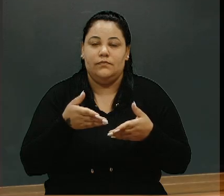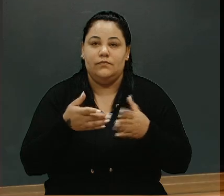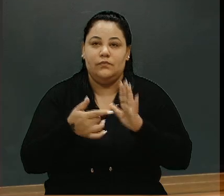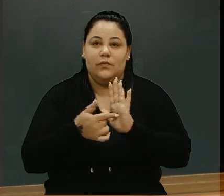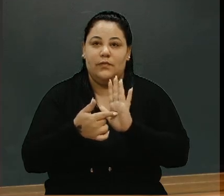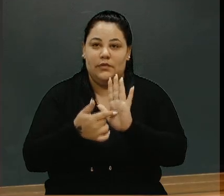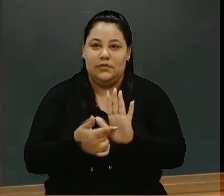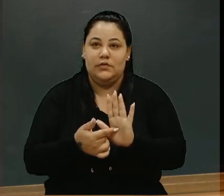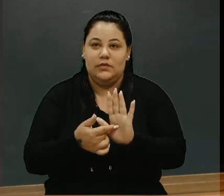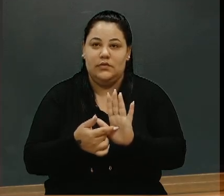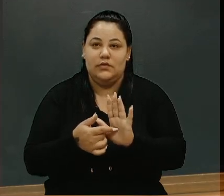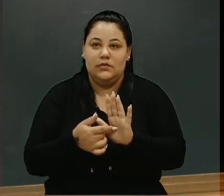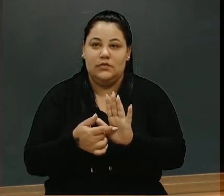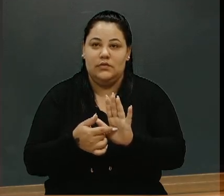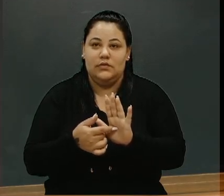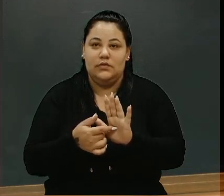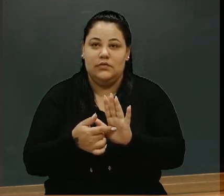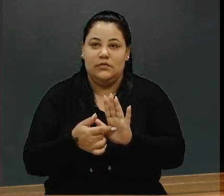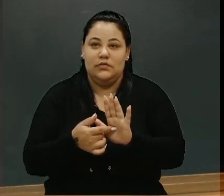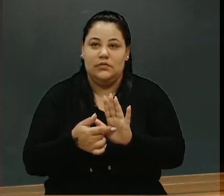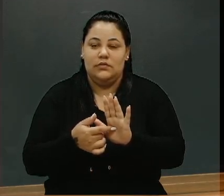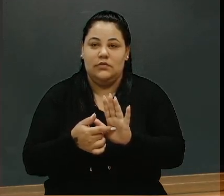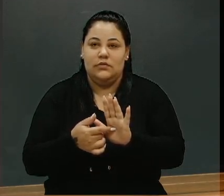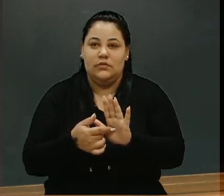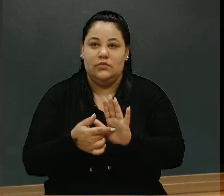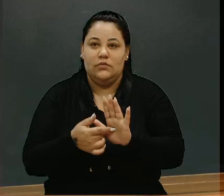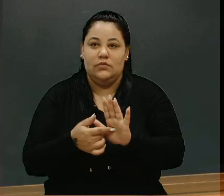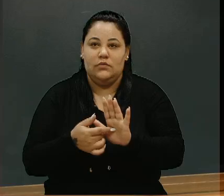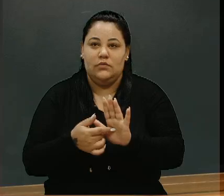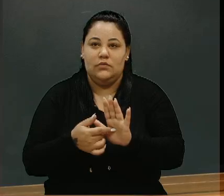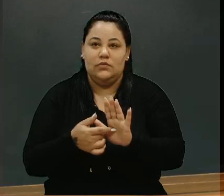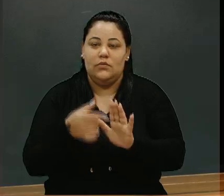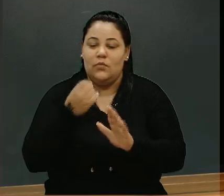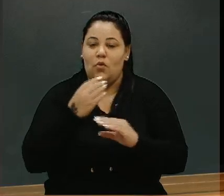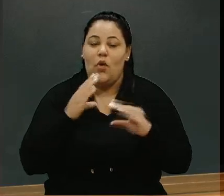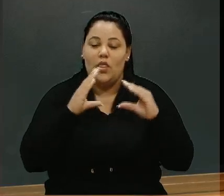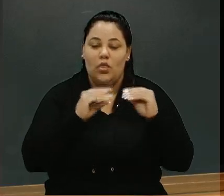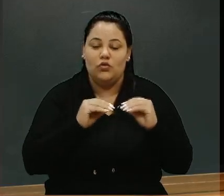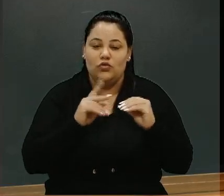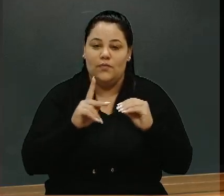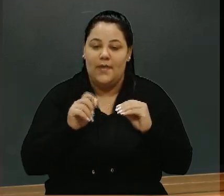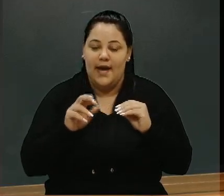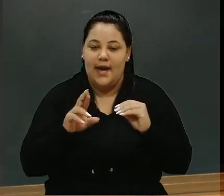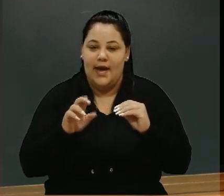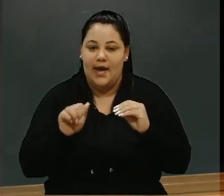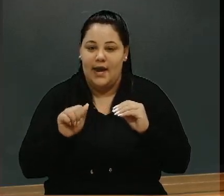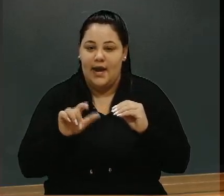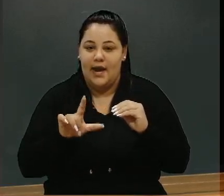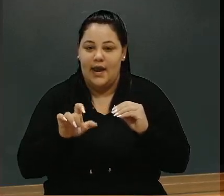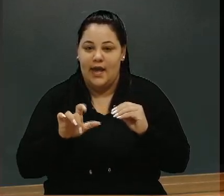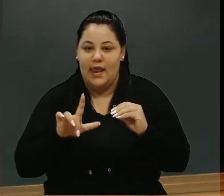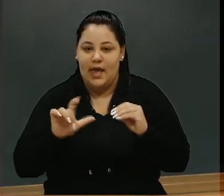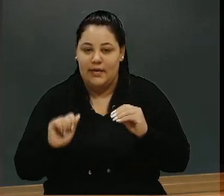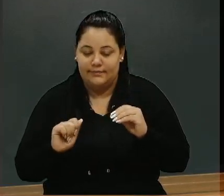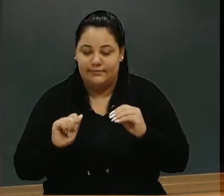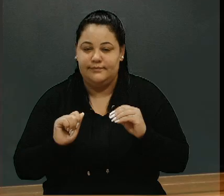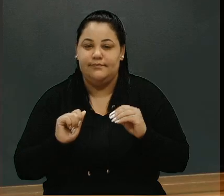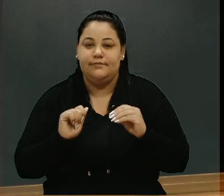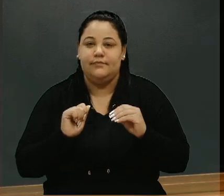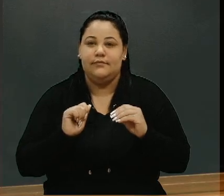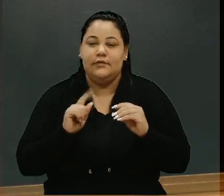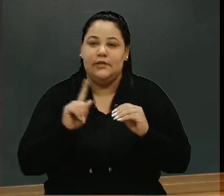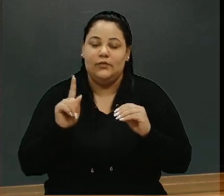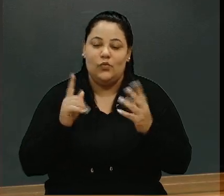no nosso cinema Ulisses Jeremias, com o lançamento do Boa Noite Paralela. não comemorar exclusivamente o que a gente viveu, quem